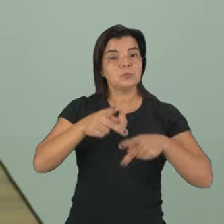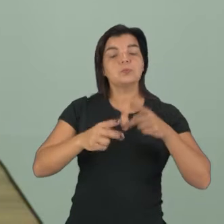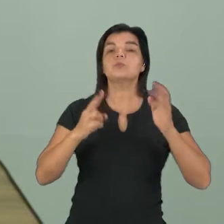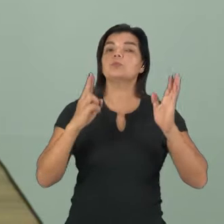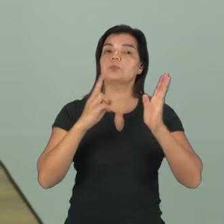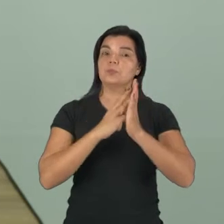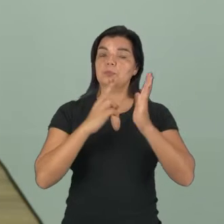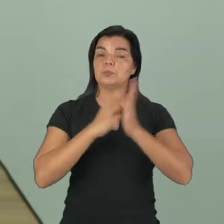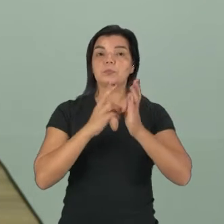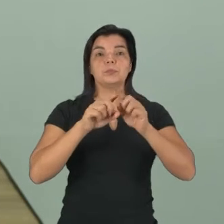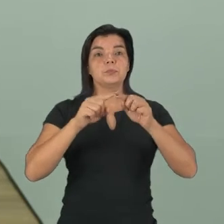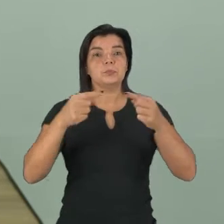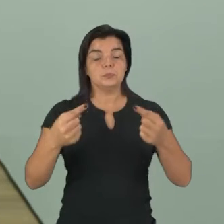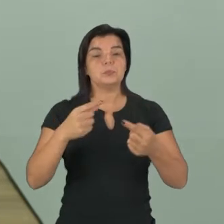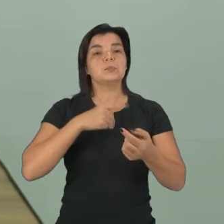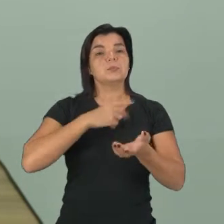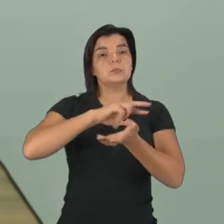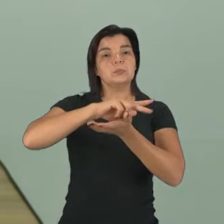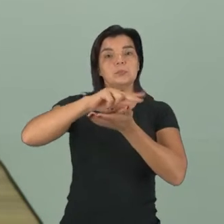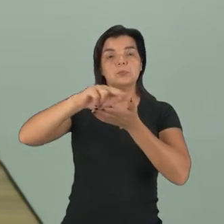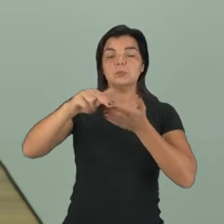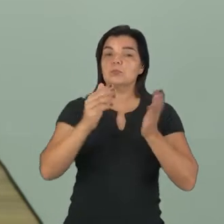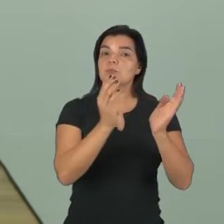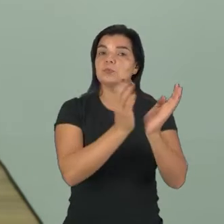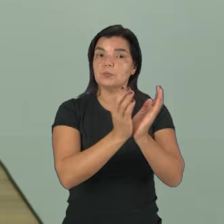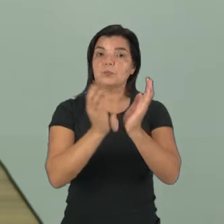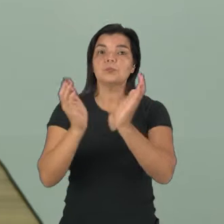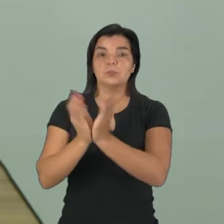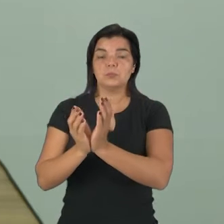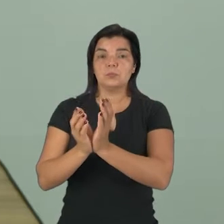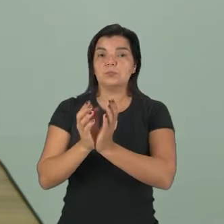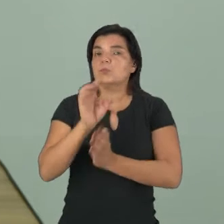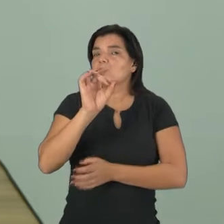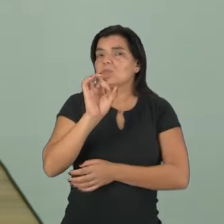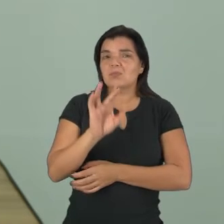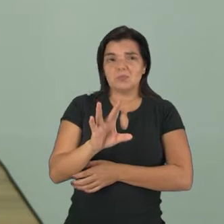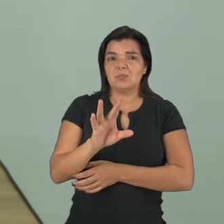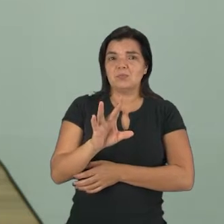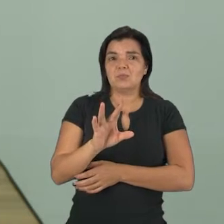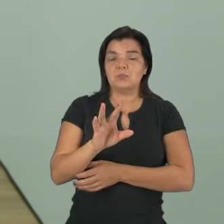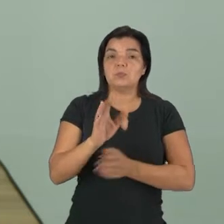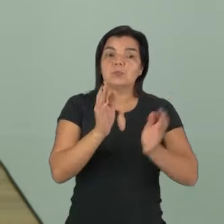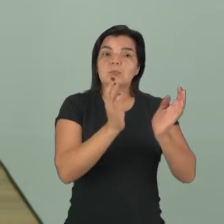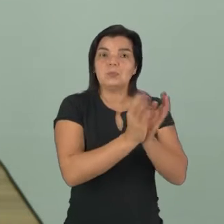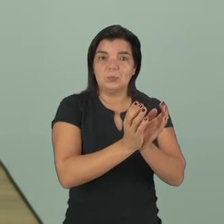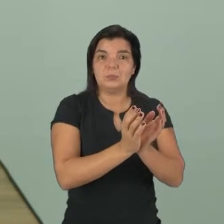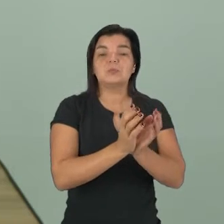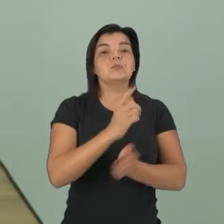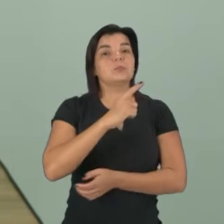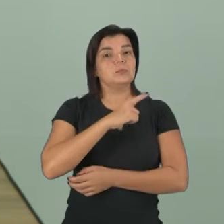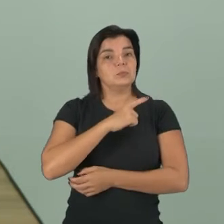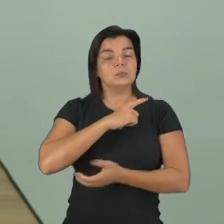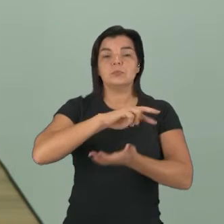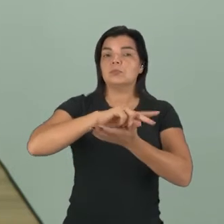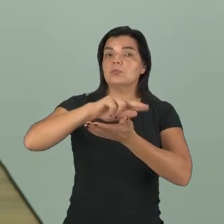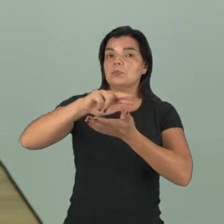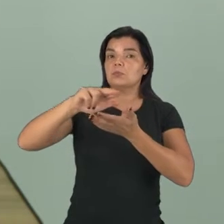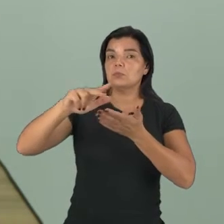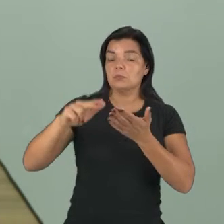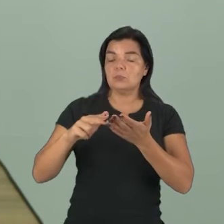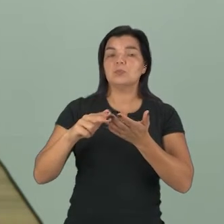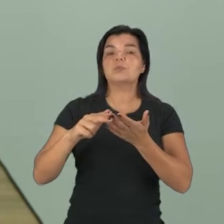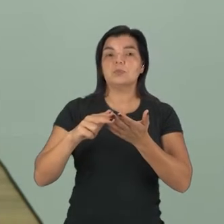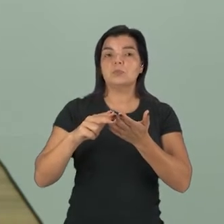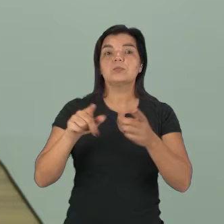indígena aqui, porém, haviam várias tribos deles. Não era só uma tribo, eles tinham